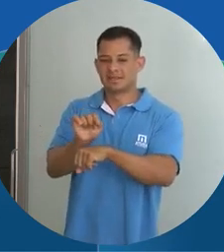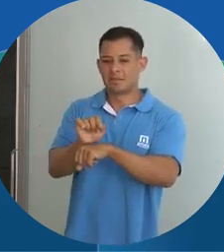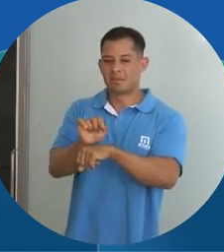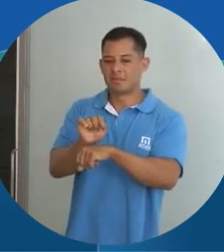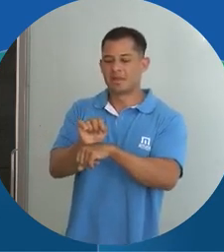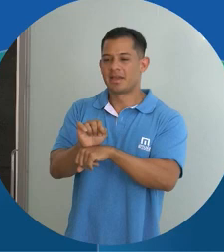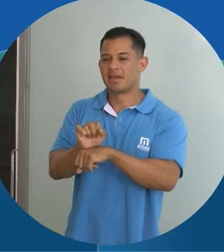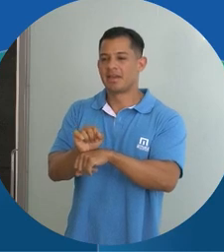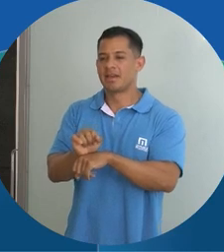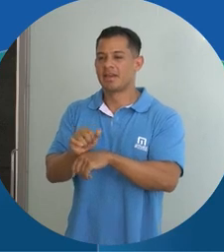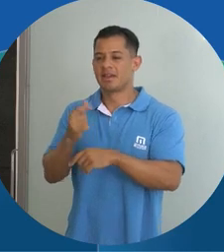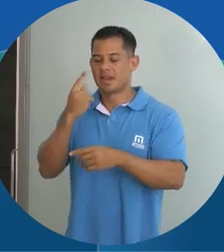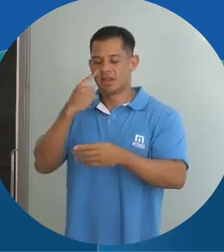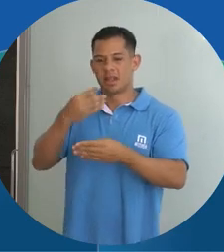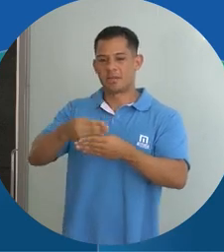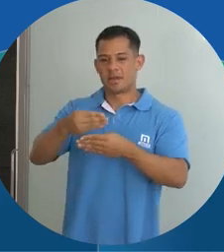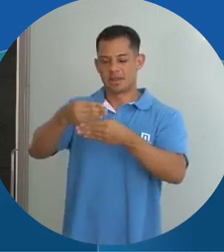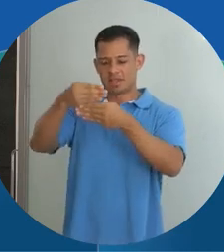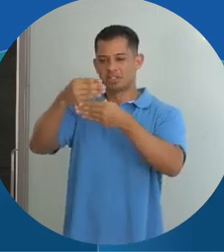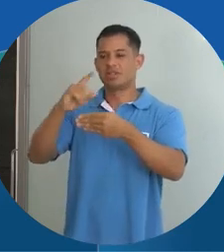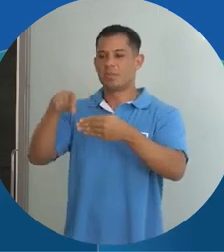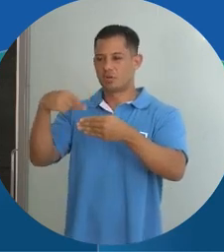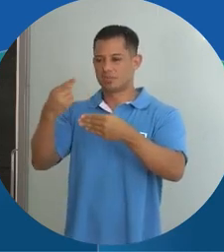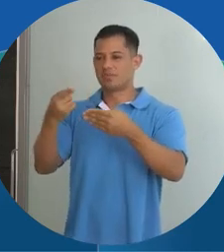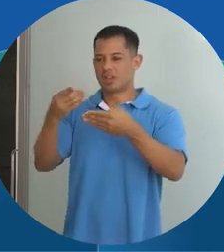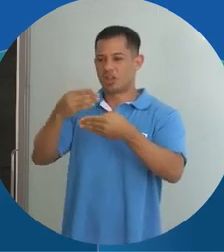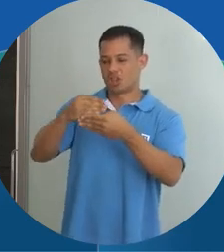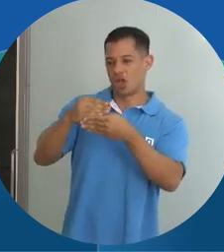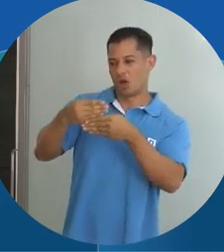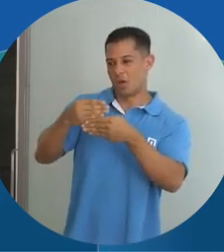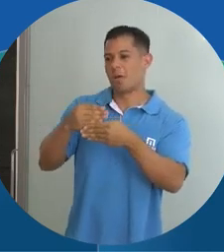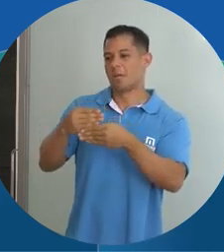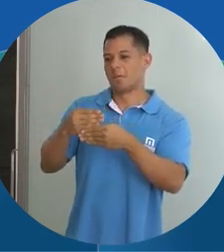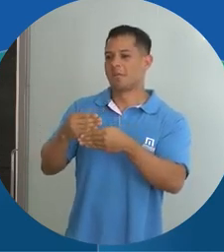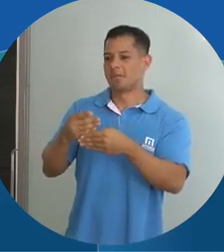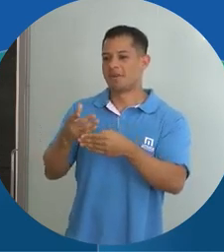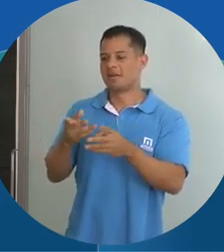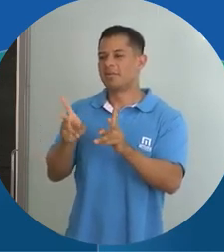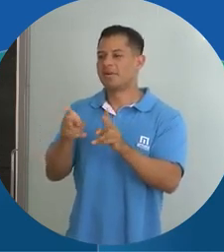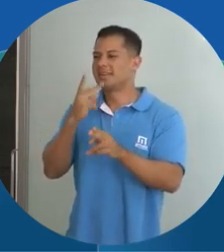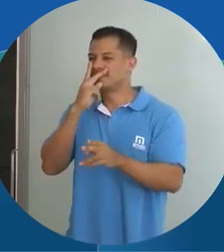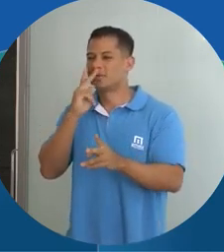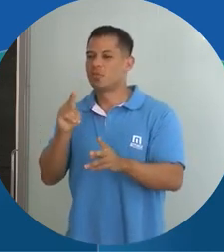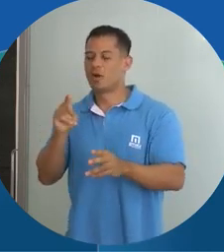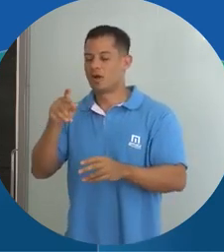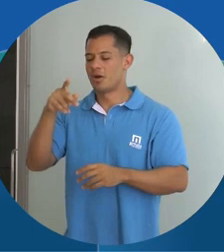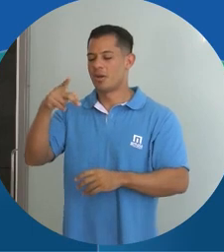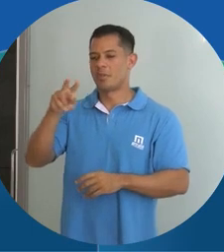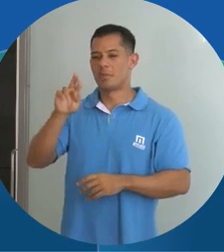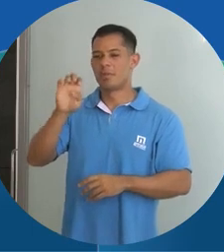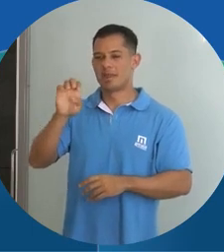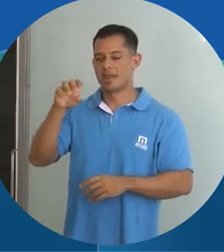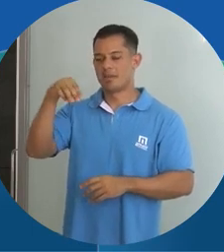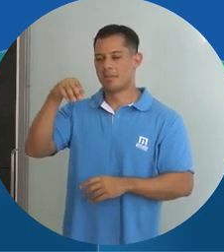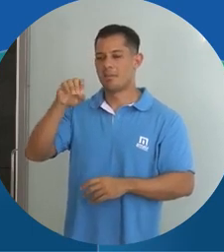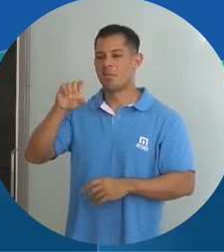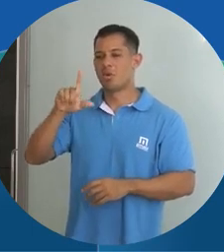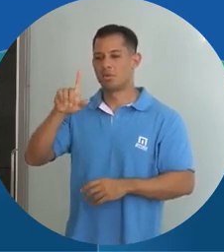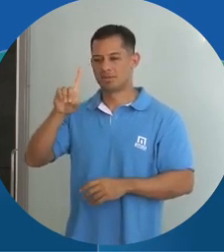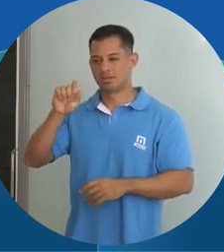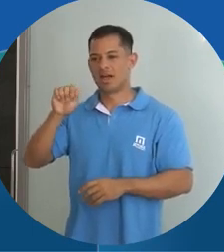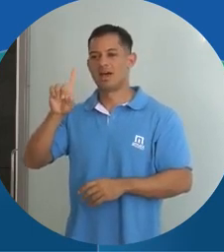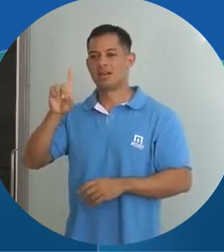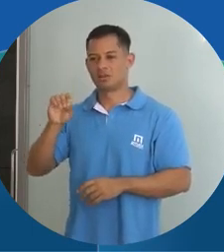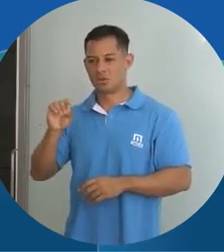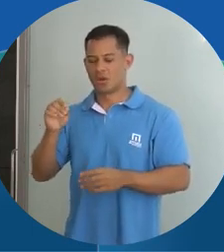elas vão sendo dobradas ao longo que vai se descendo e vai se redobrando, similar ao que a gente faz às vezes num pré-moldado, coloca essa armação na capa